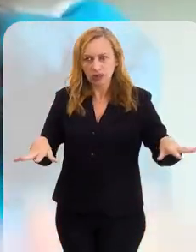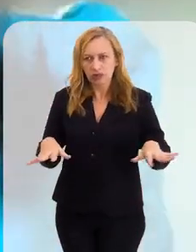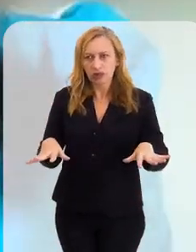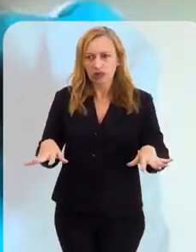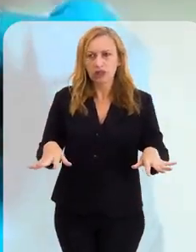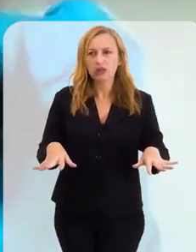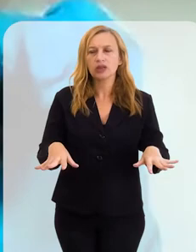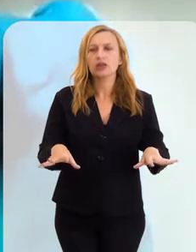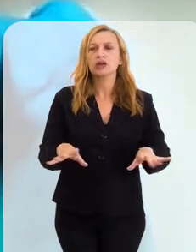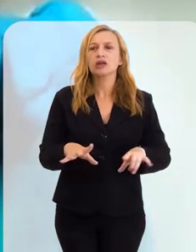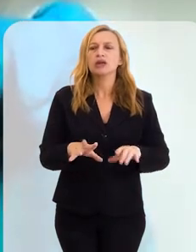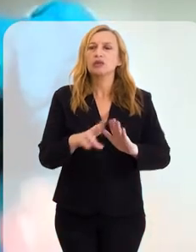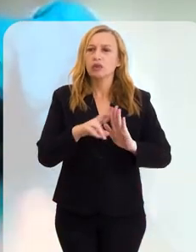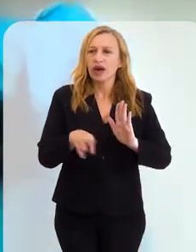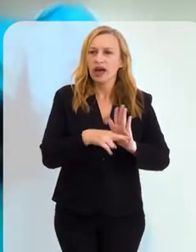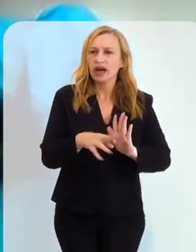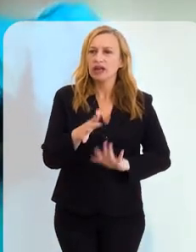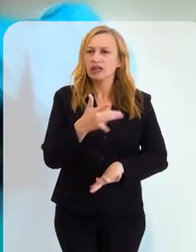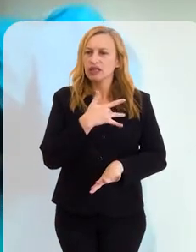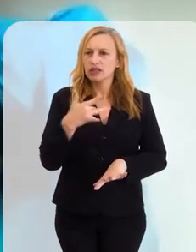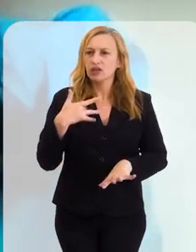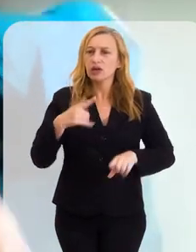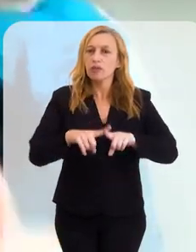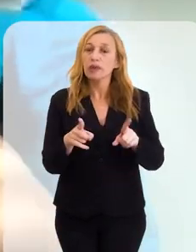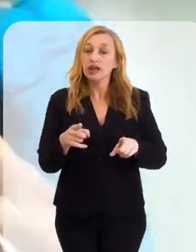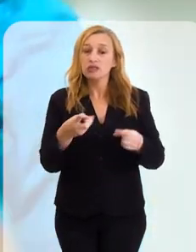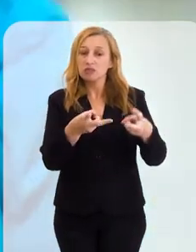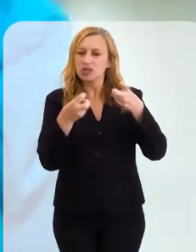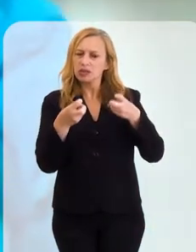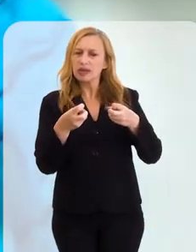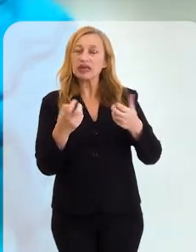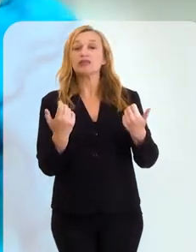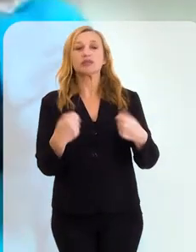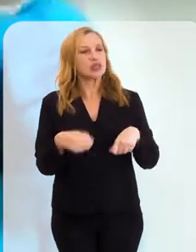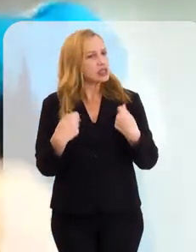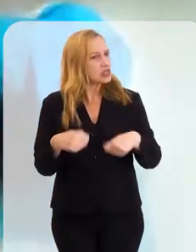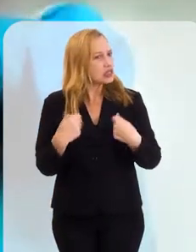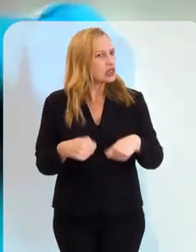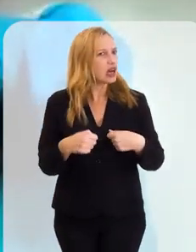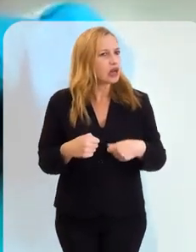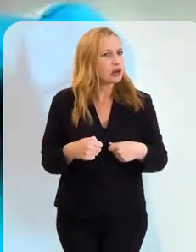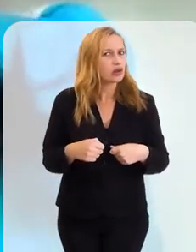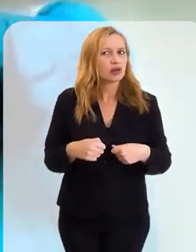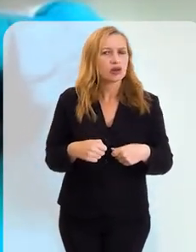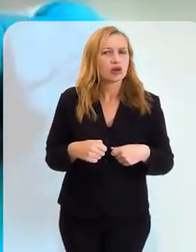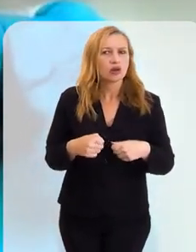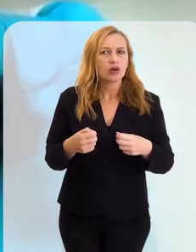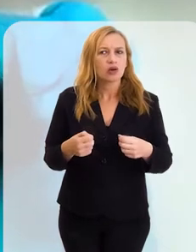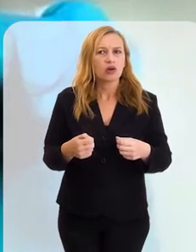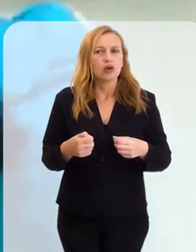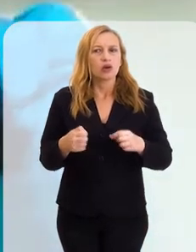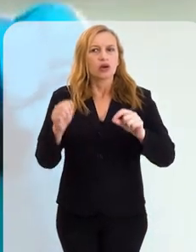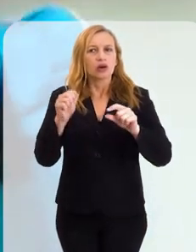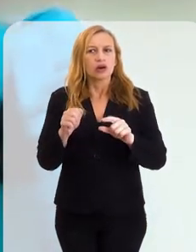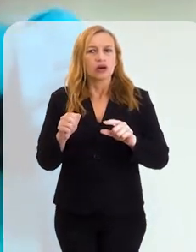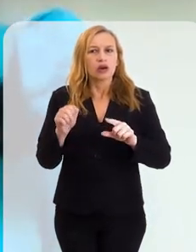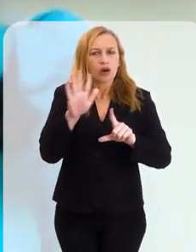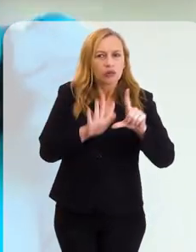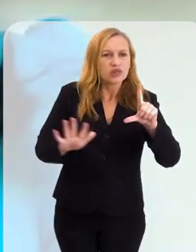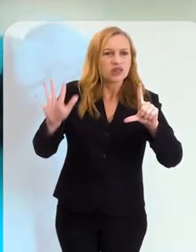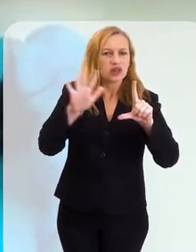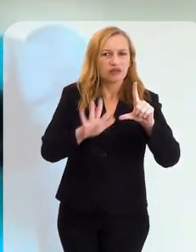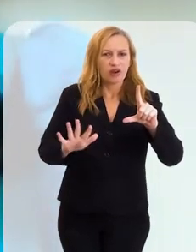teletrabalho pudesse ser mantido durante a pandemia como medida sanitária. Eles começaram a perceber que precisavam e começaram a buscar